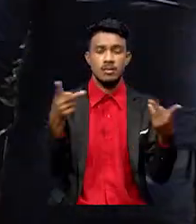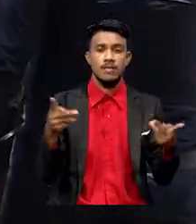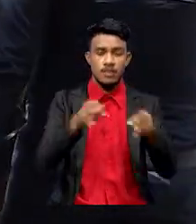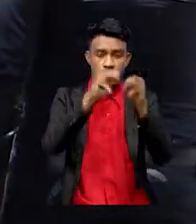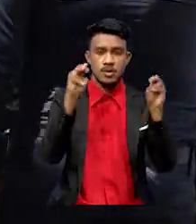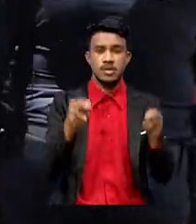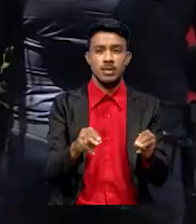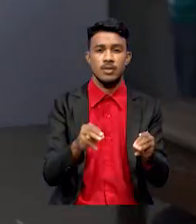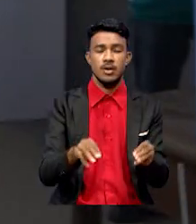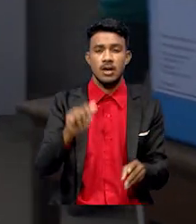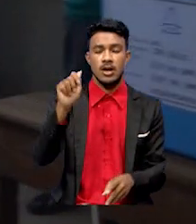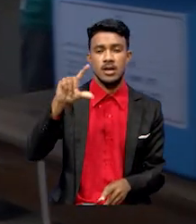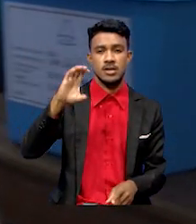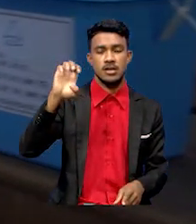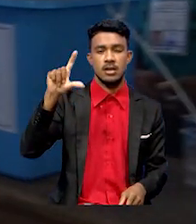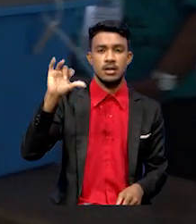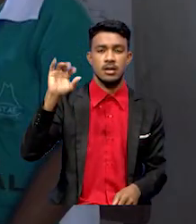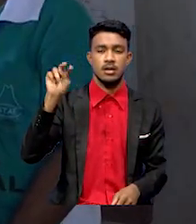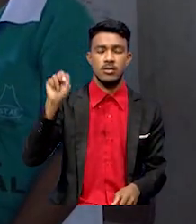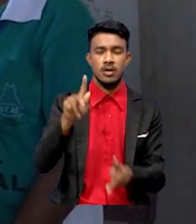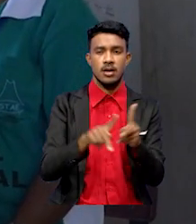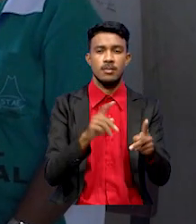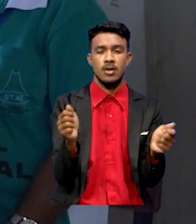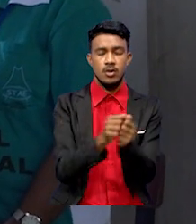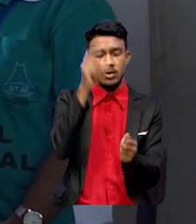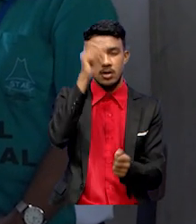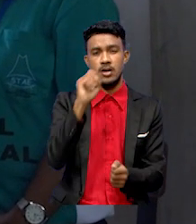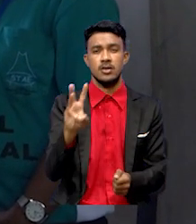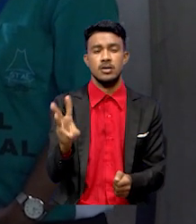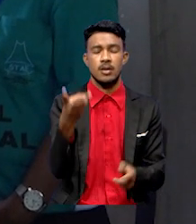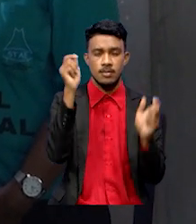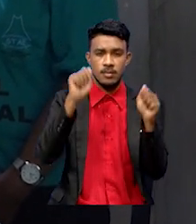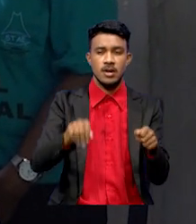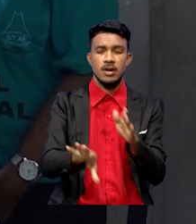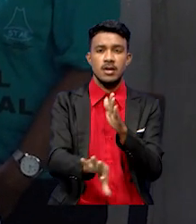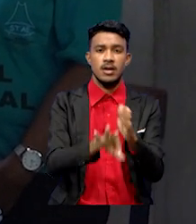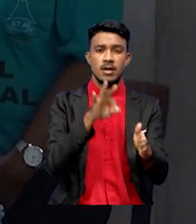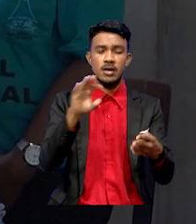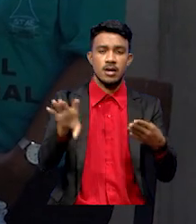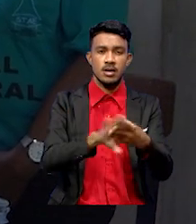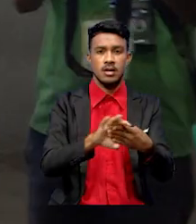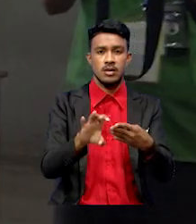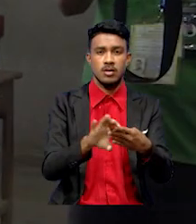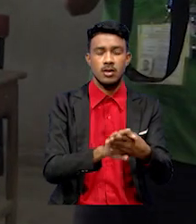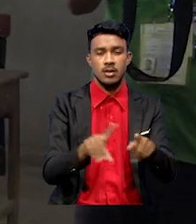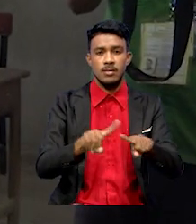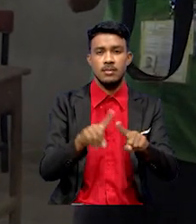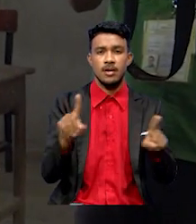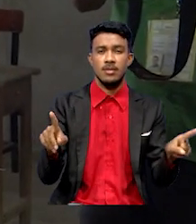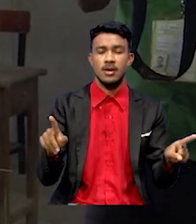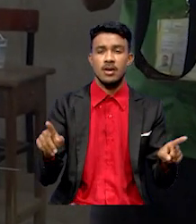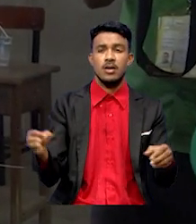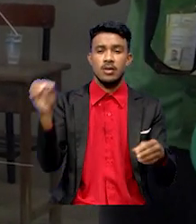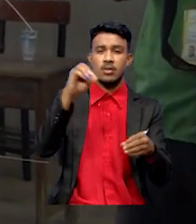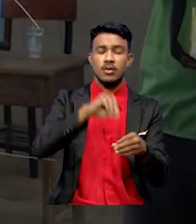Branco afirma, cidadão com idade sanulo resignen e é direito a tuhetan atribuição cartão eleitoral, mas B exerce